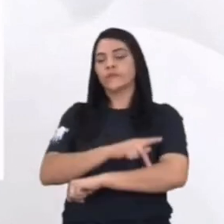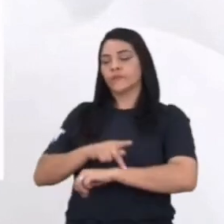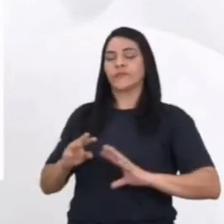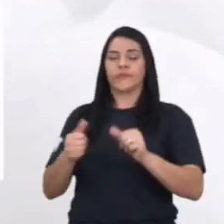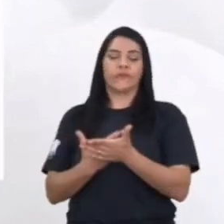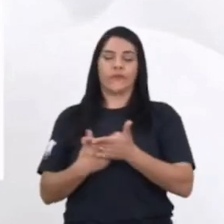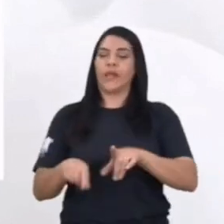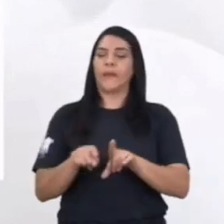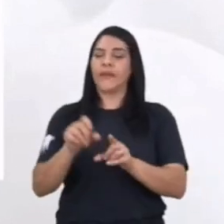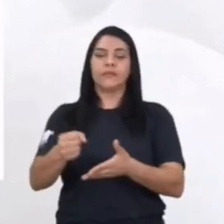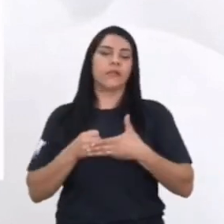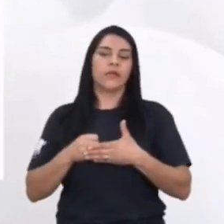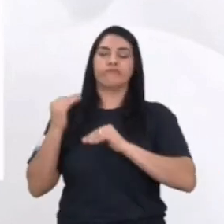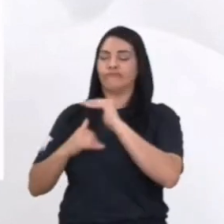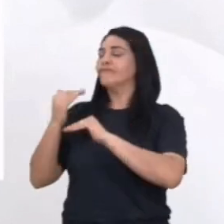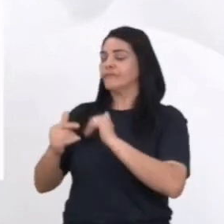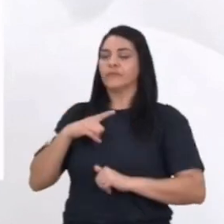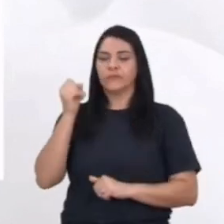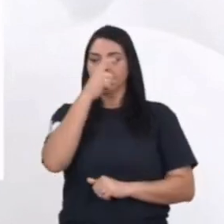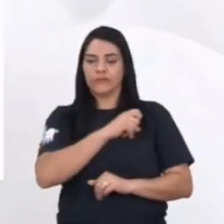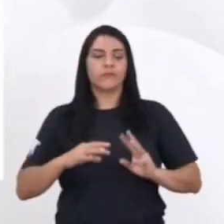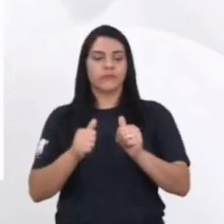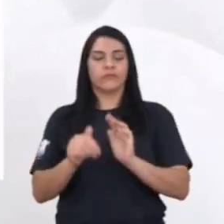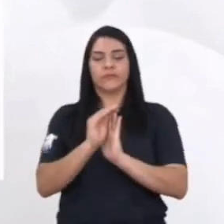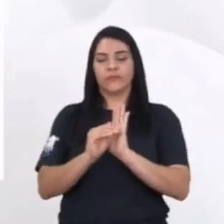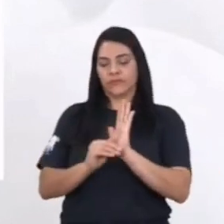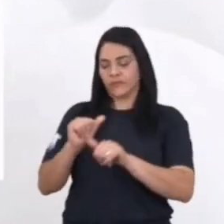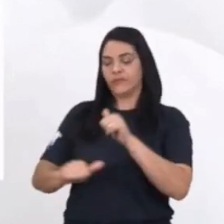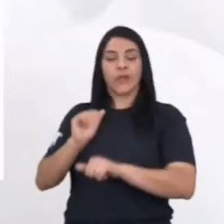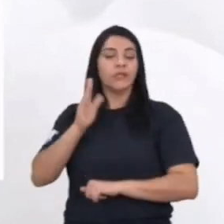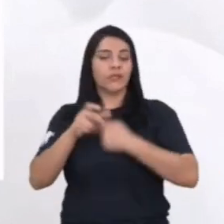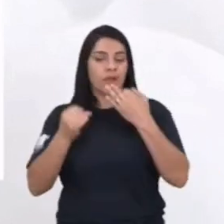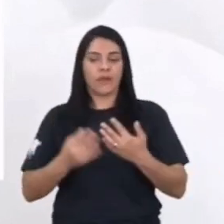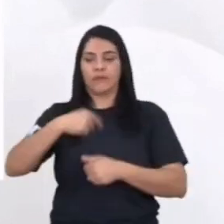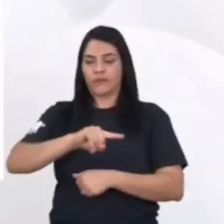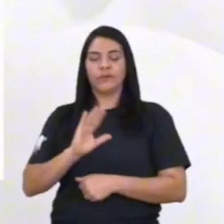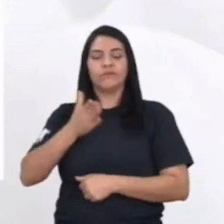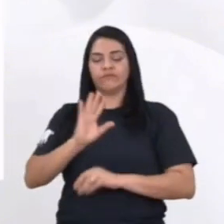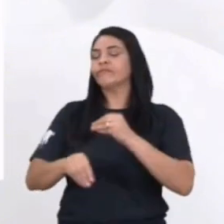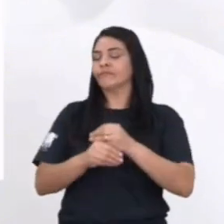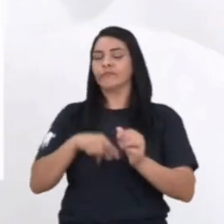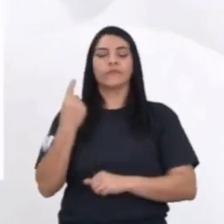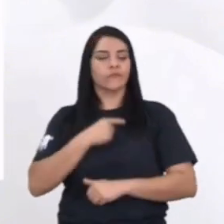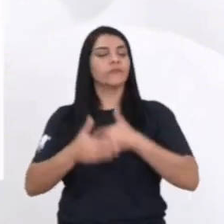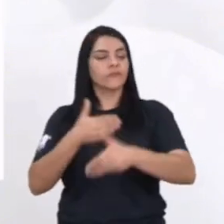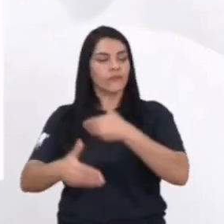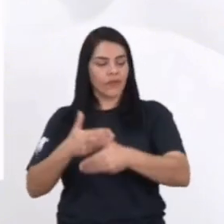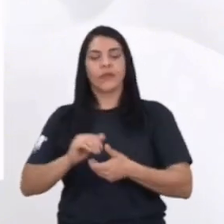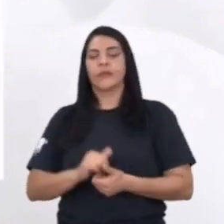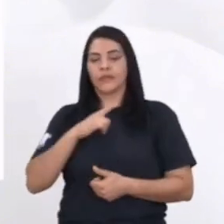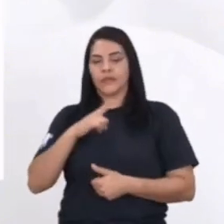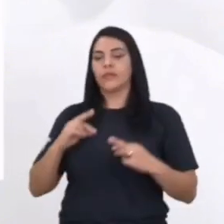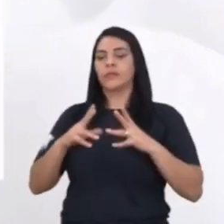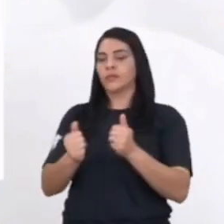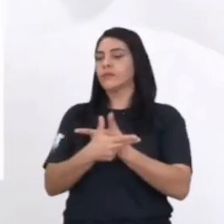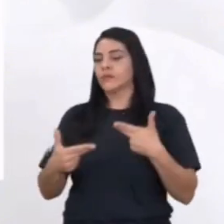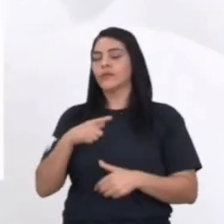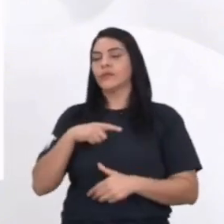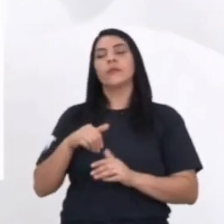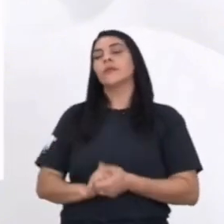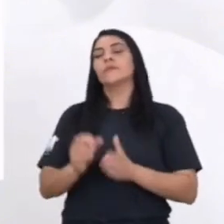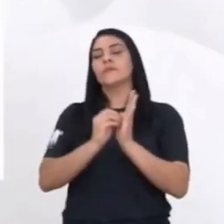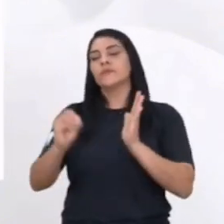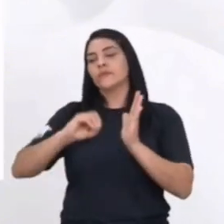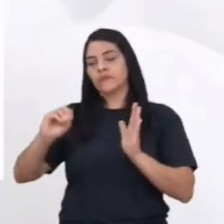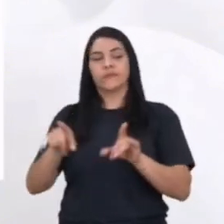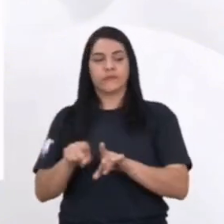e também trazer um progresso ali, um nível de dificuldade para essas tarefas. Então, essas mudanças, como eu comentei, já foram implementadas no nosso processo de produção aqui dos itens que ocupam, né, ali a tarefa SP,